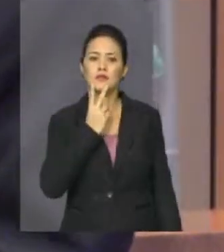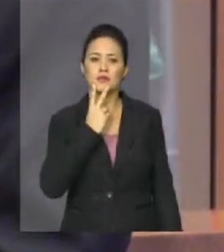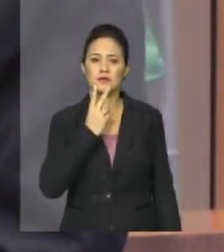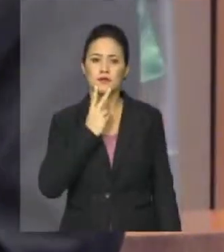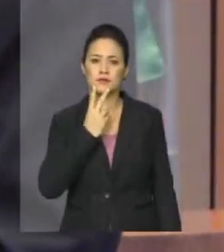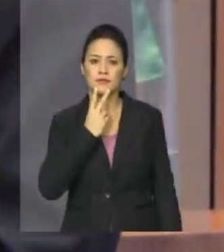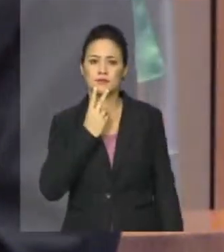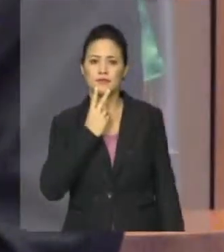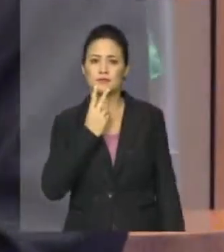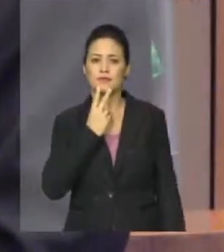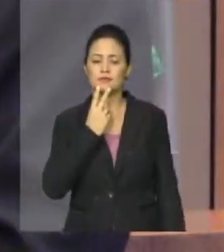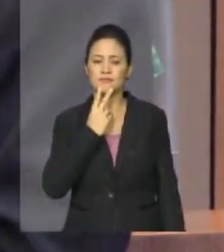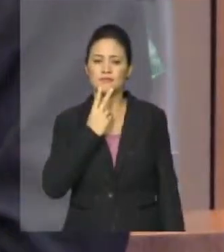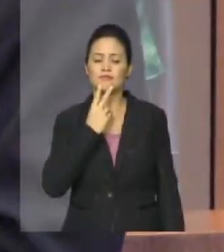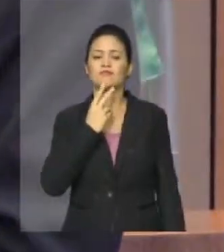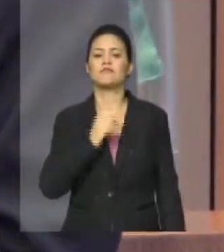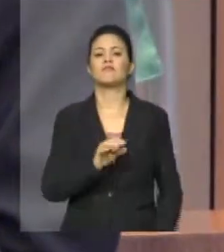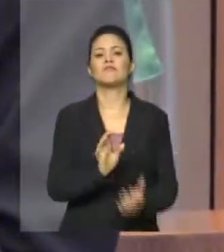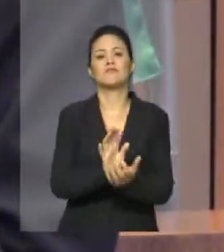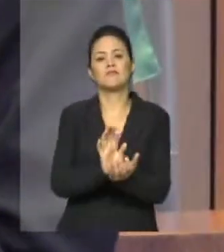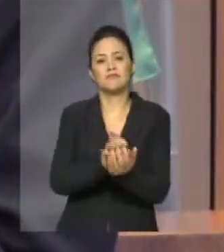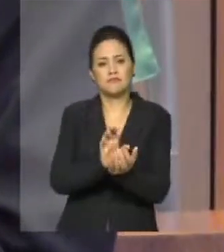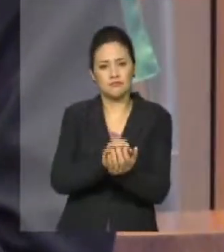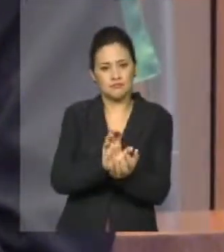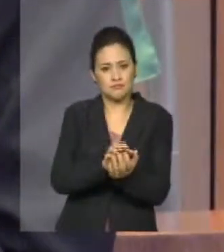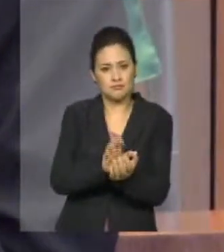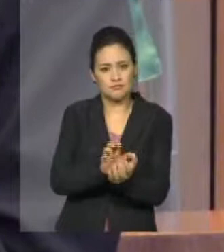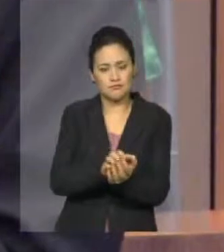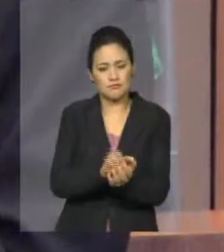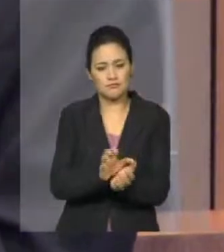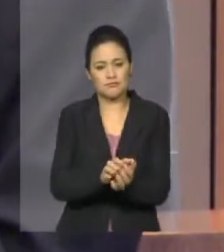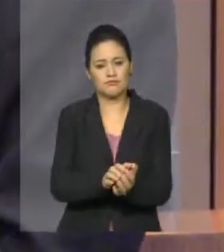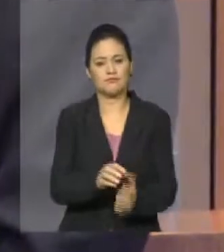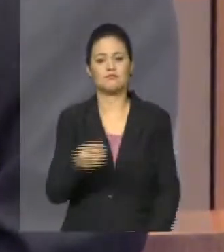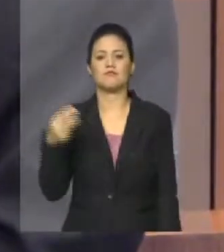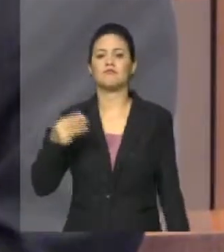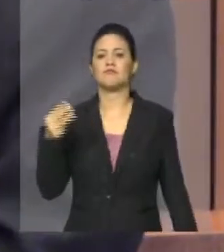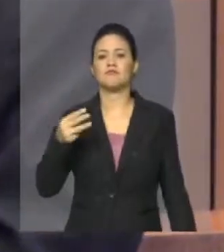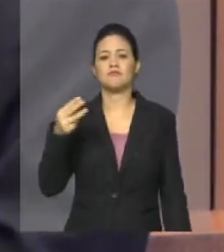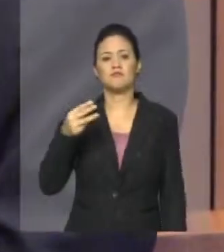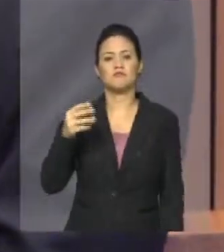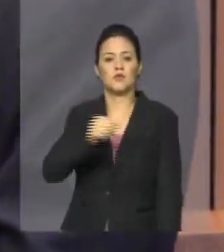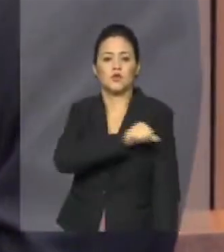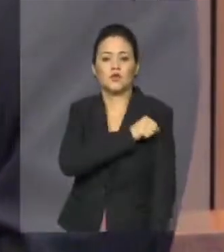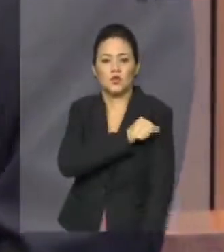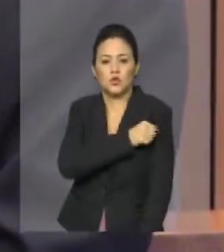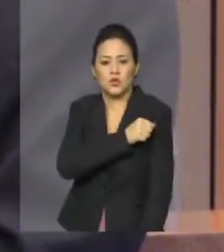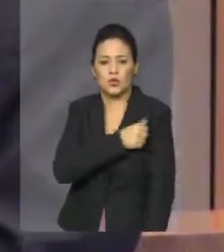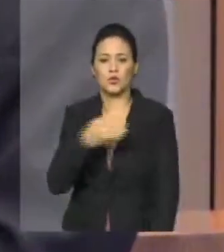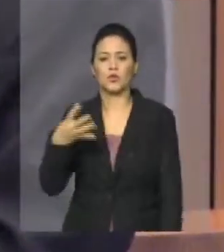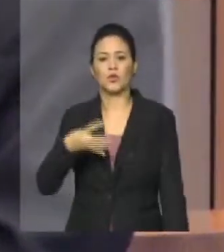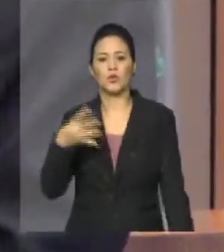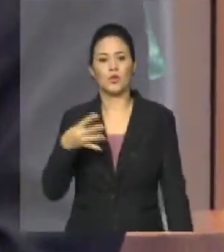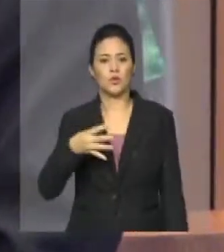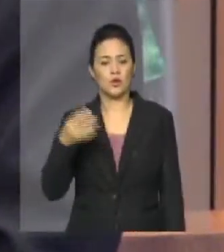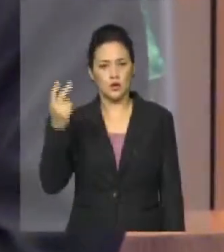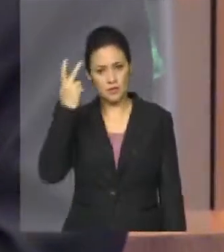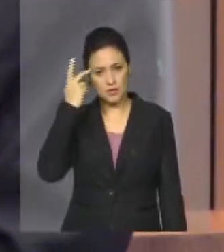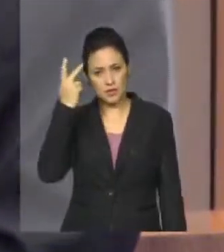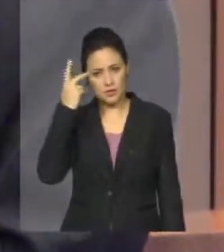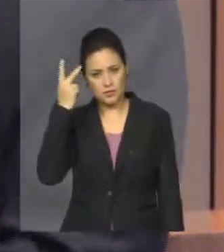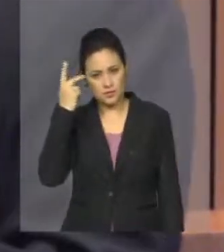era Recife, em terceiro lugar Rio de Janeiro, e em quarto lugar São